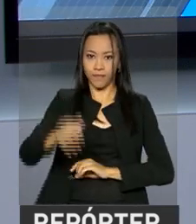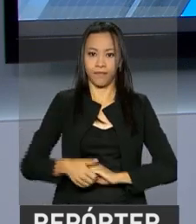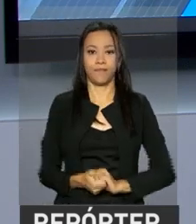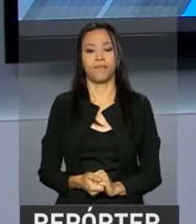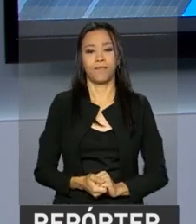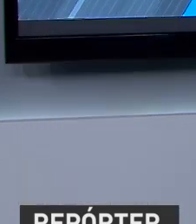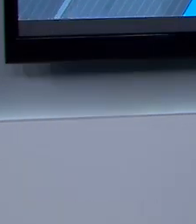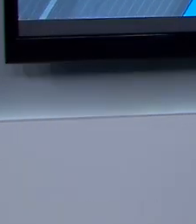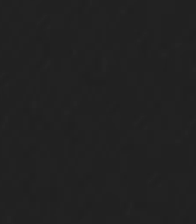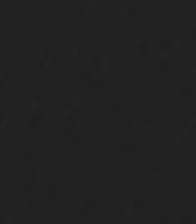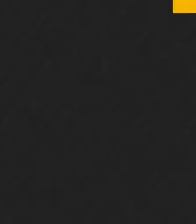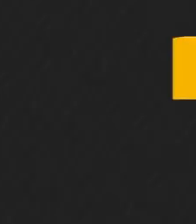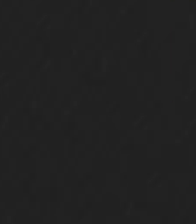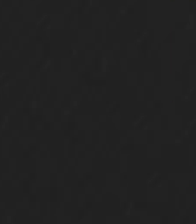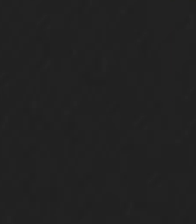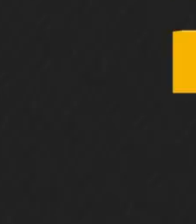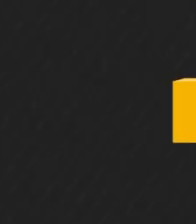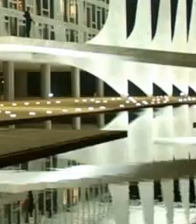Governo